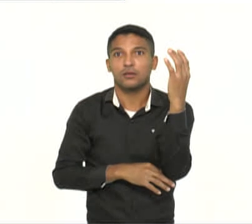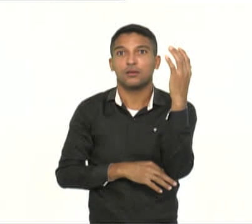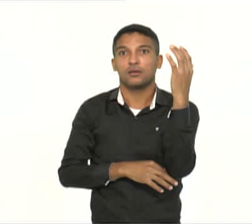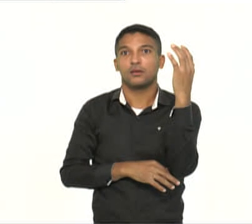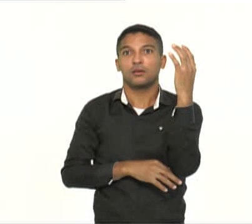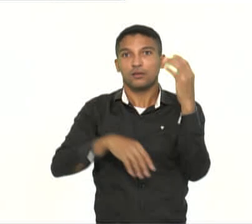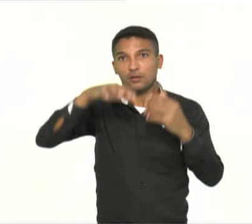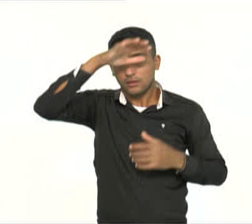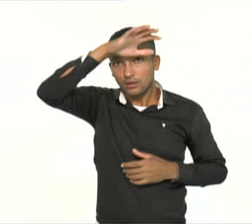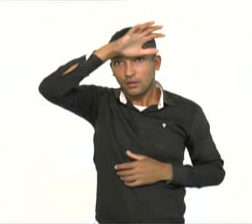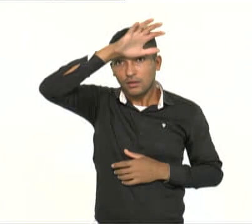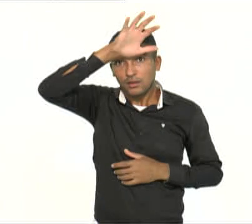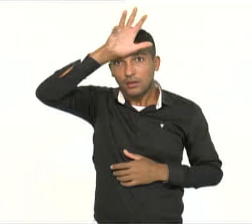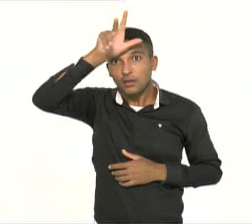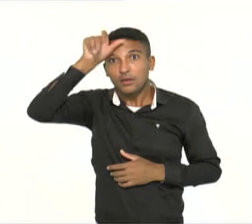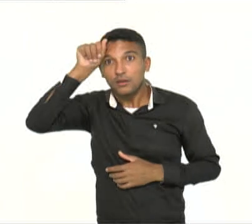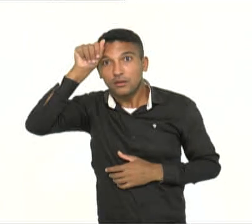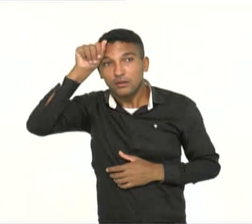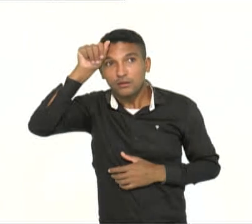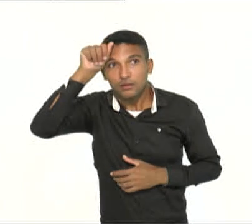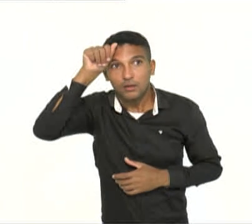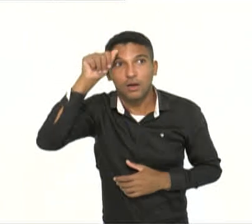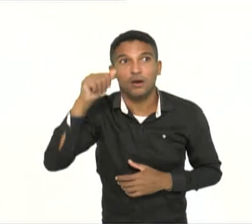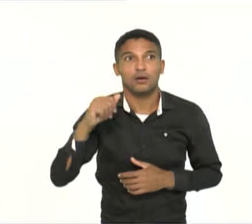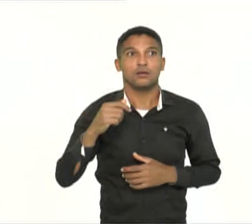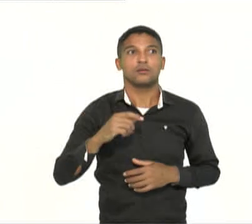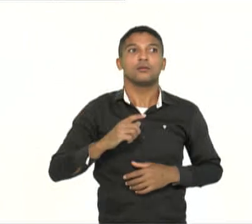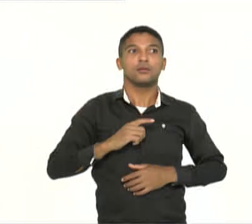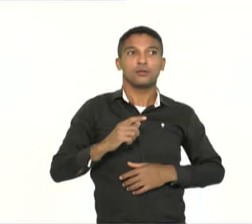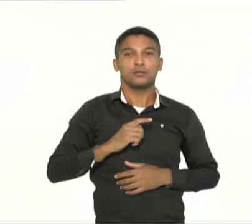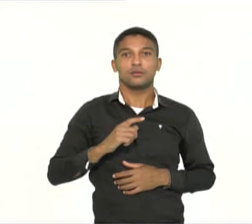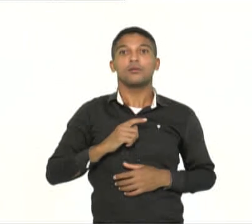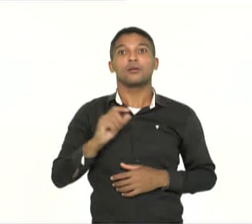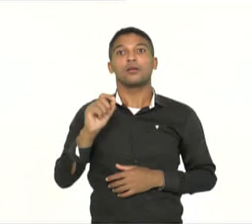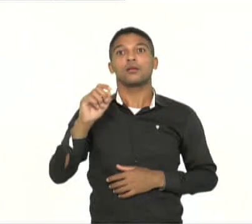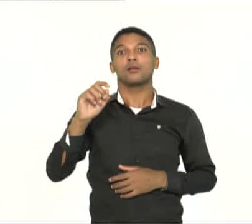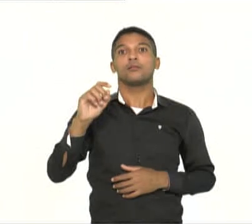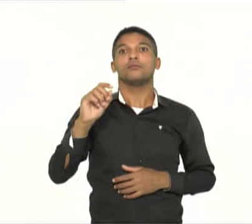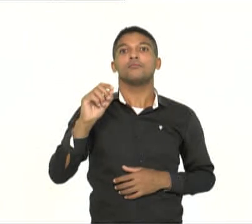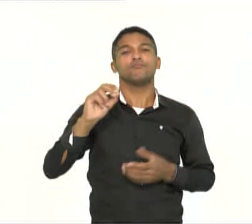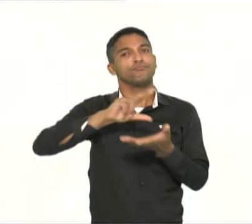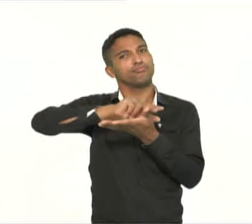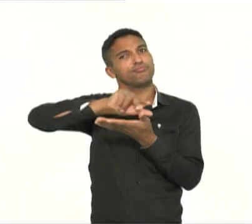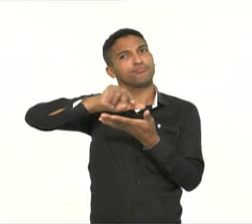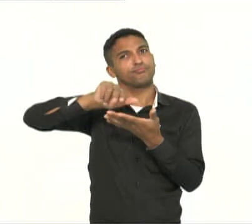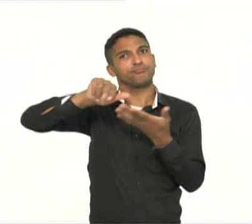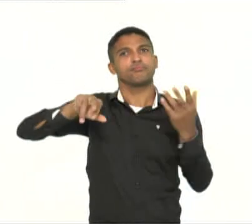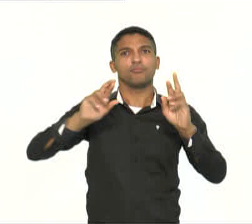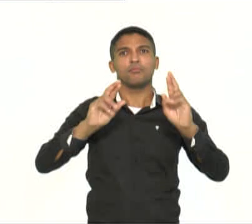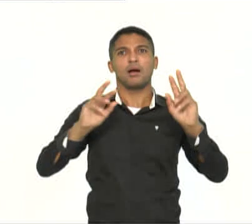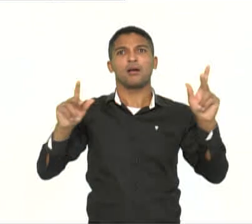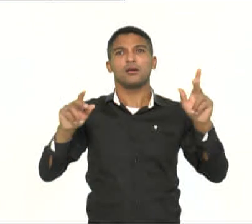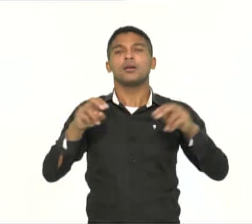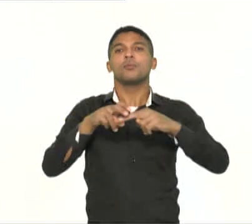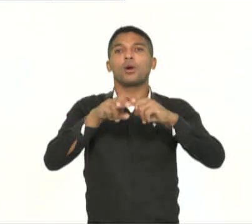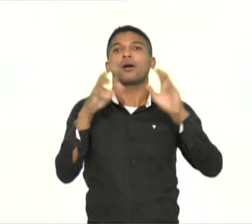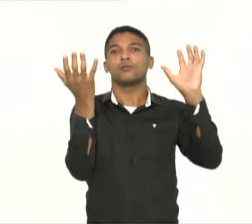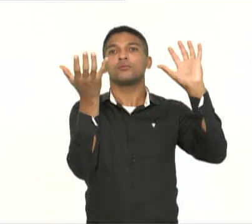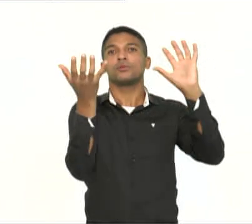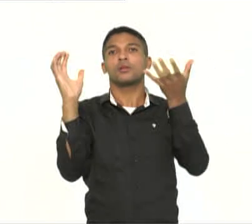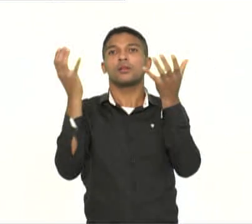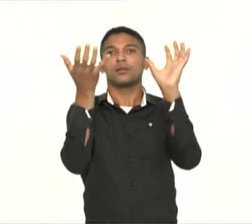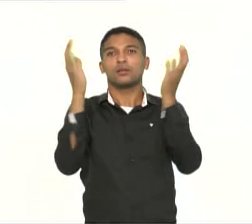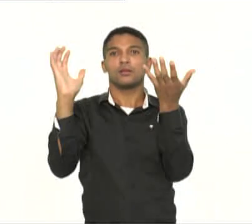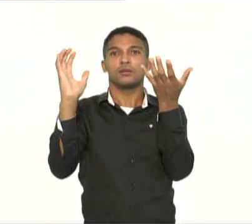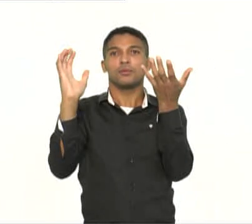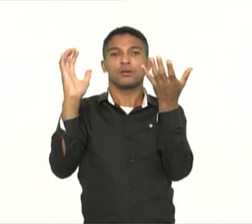original bastante diversificado, em função da grande variação da latitude, que resulta em variações climáticas ao longo desse domínio.